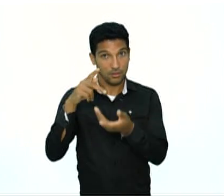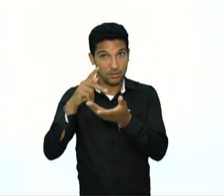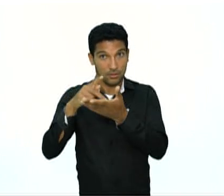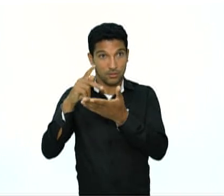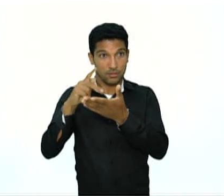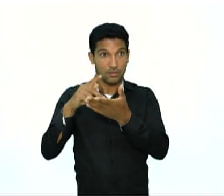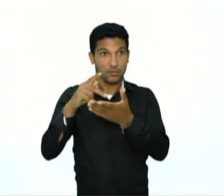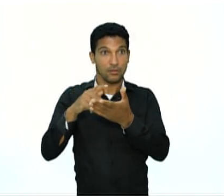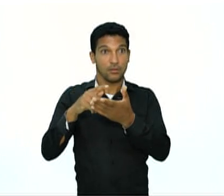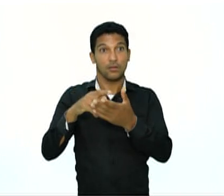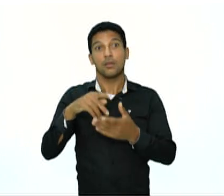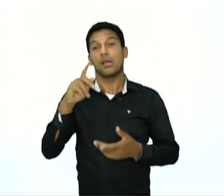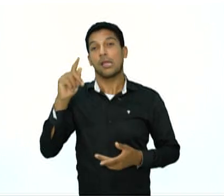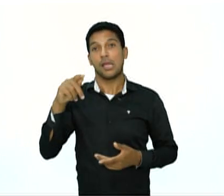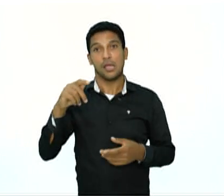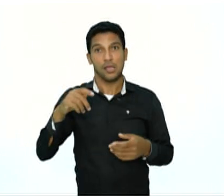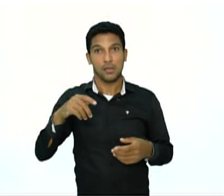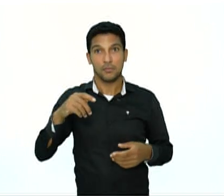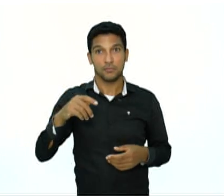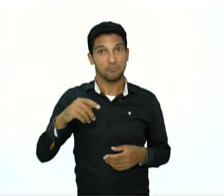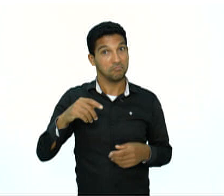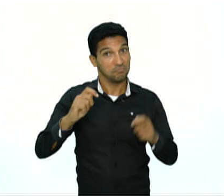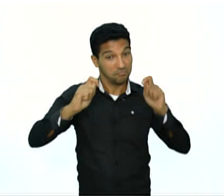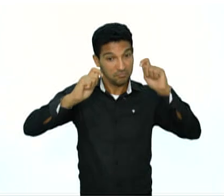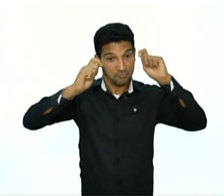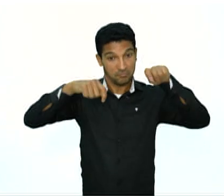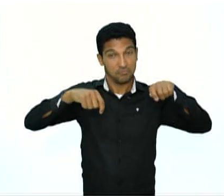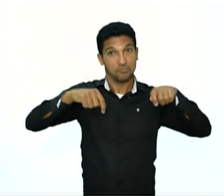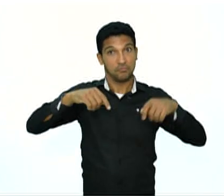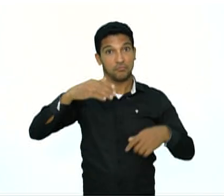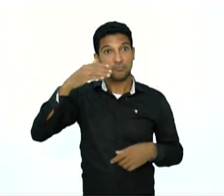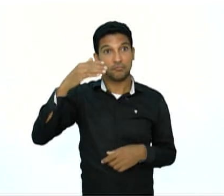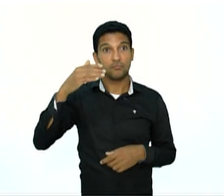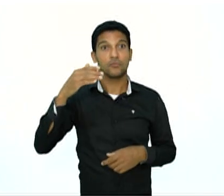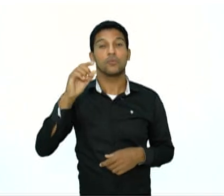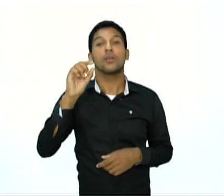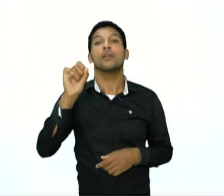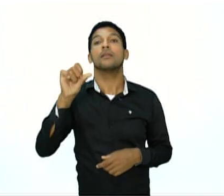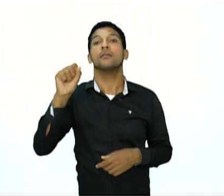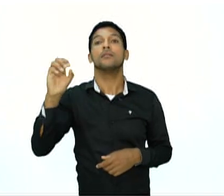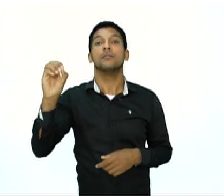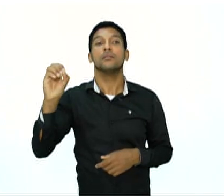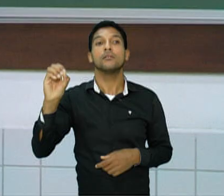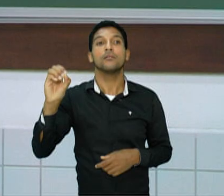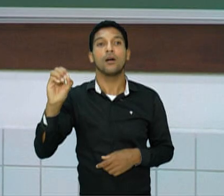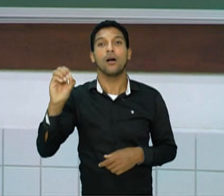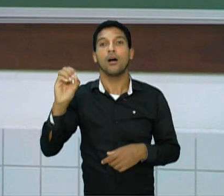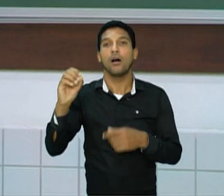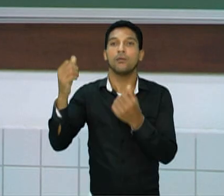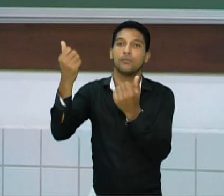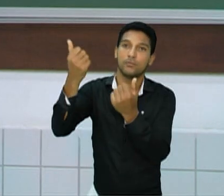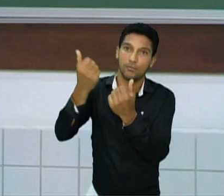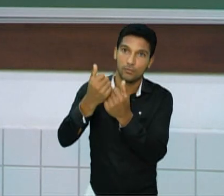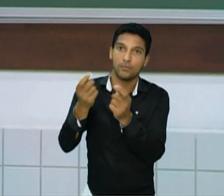confiáveis estejam produzindo a mesma notícia. É provável isso. Se eu trocar, fica isso é provável. Então,